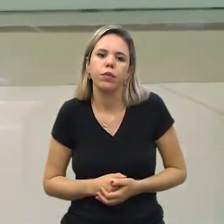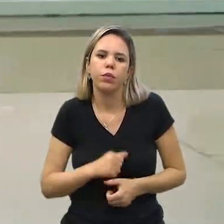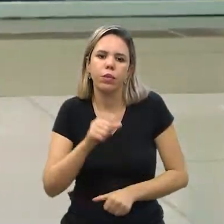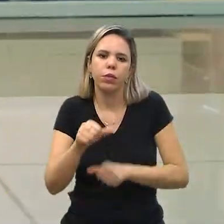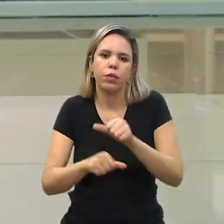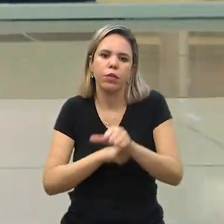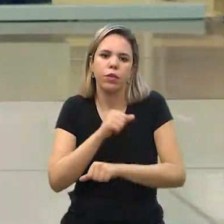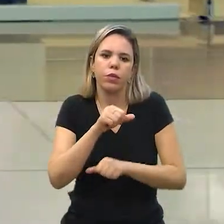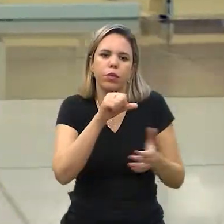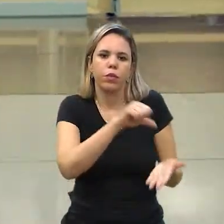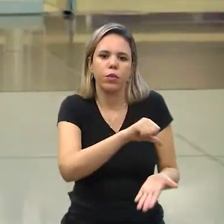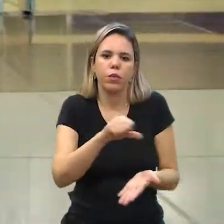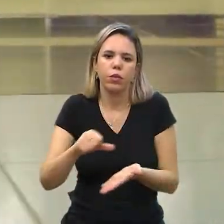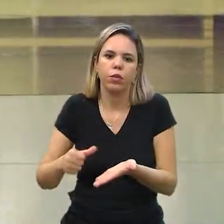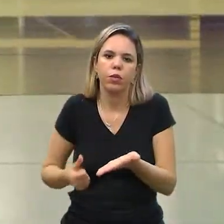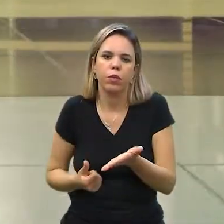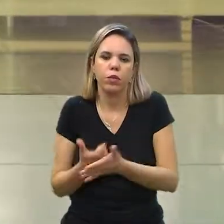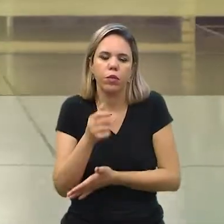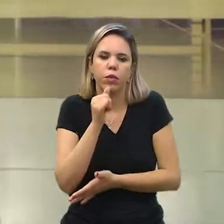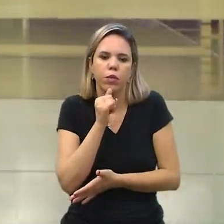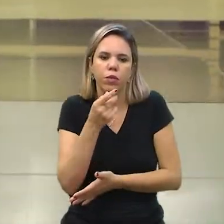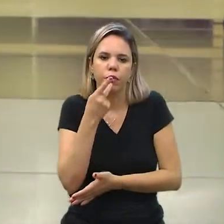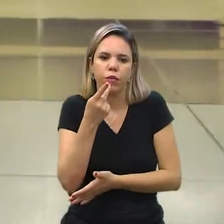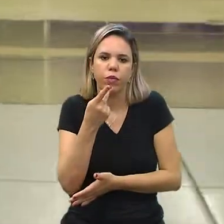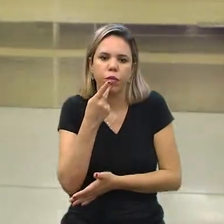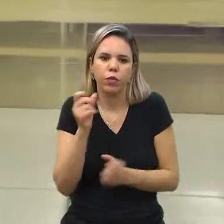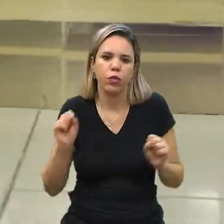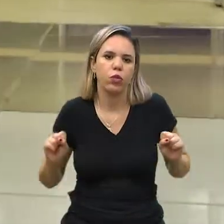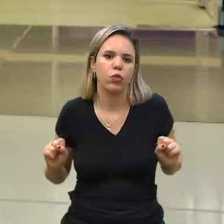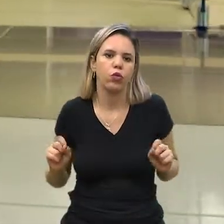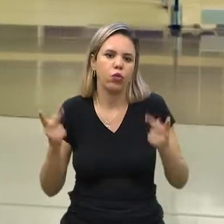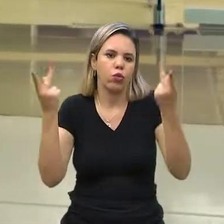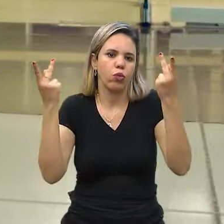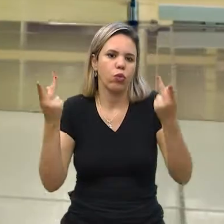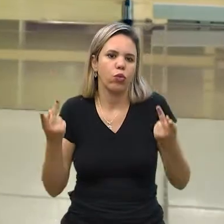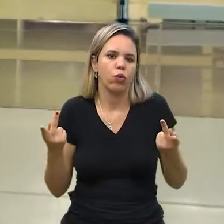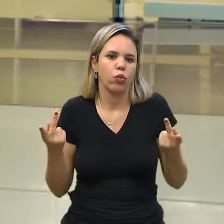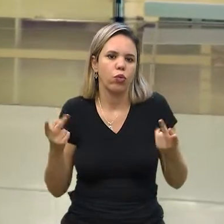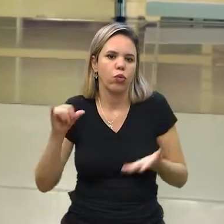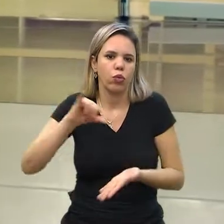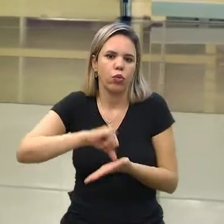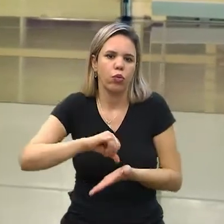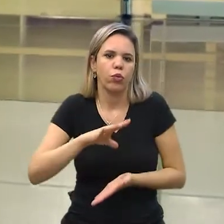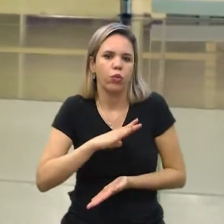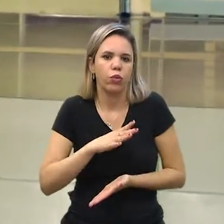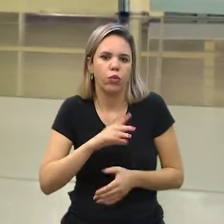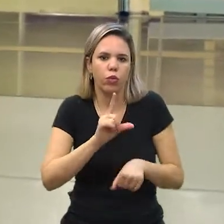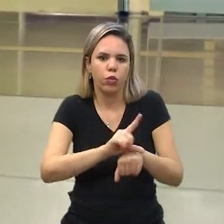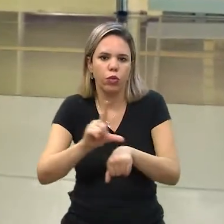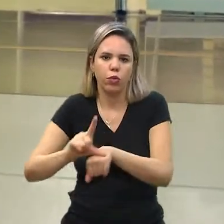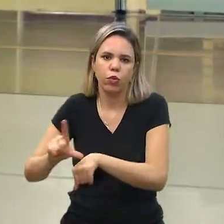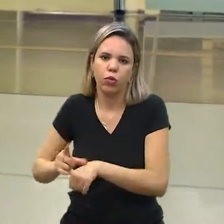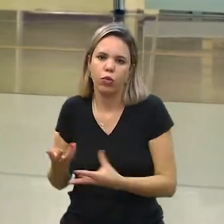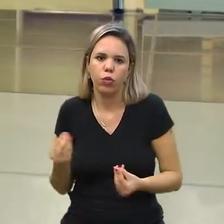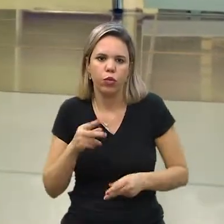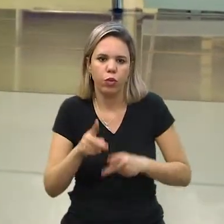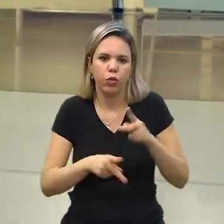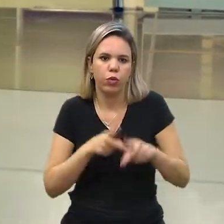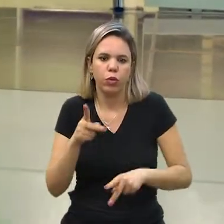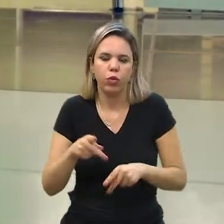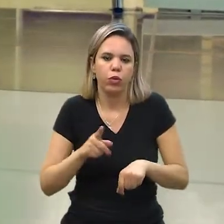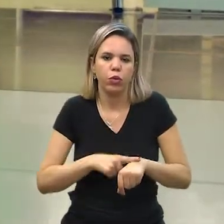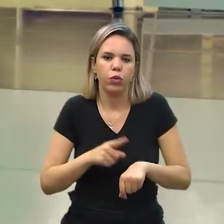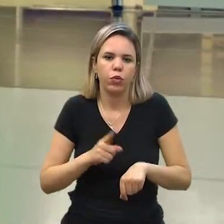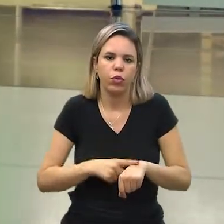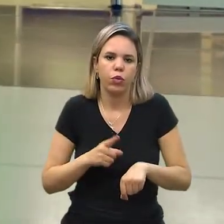pouco de local de compras, né? Vamos passar para o lado do shopping ou mesmo no centro da cidade. Muitas vezes as pessoas têm como um